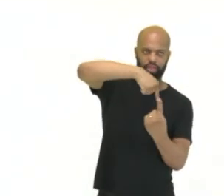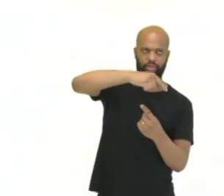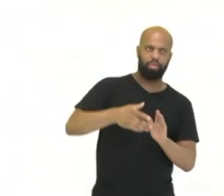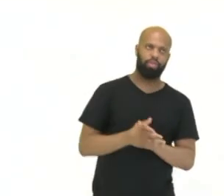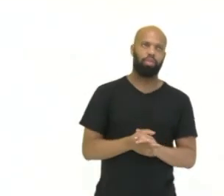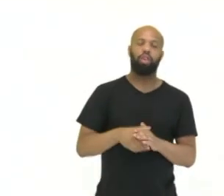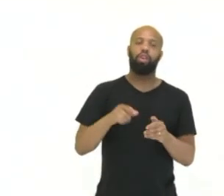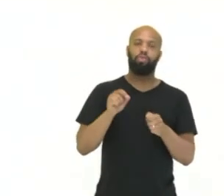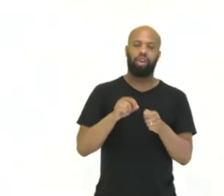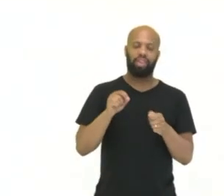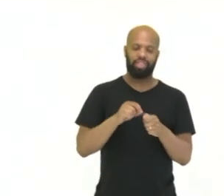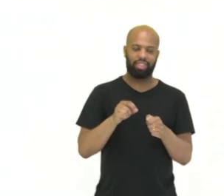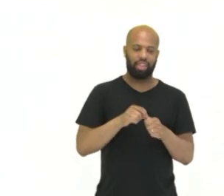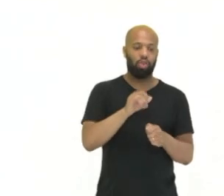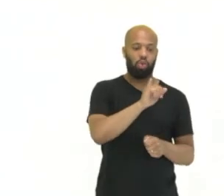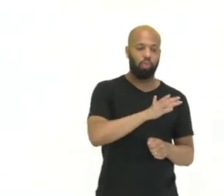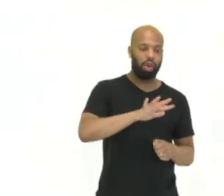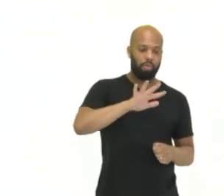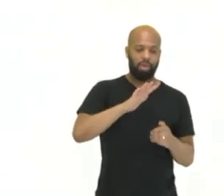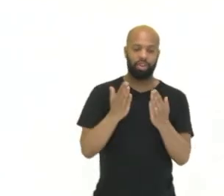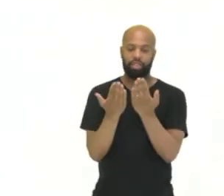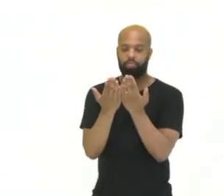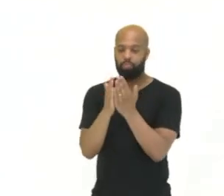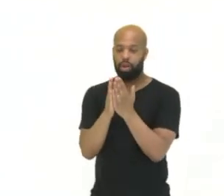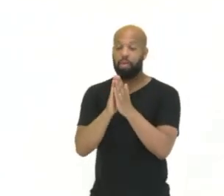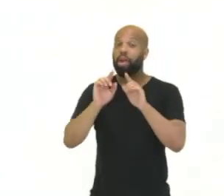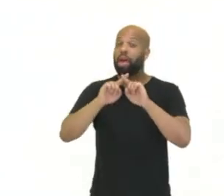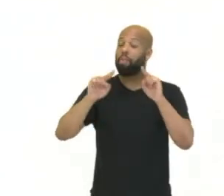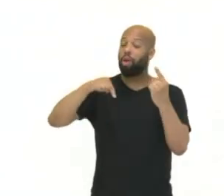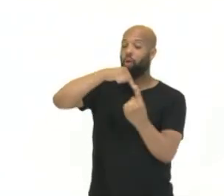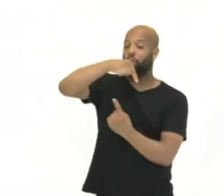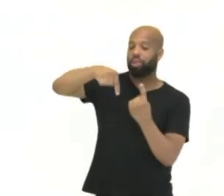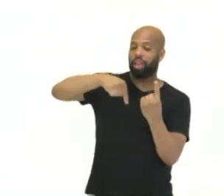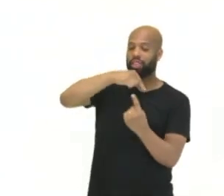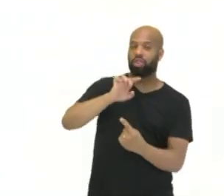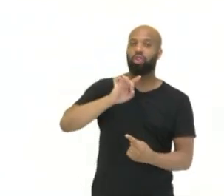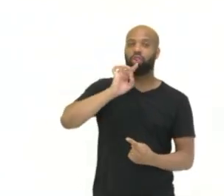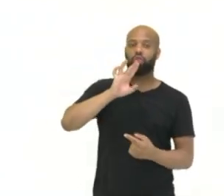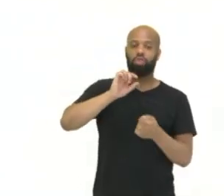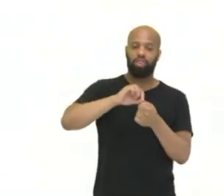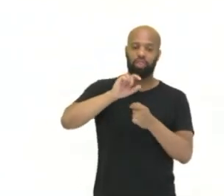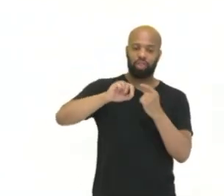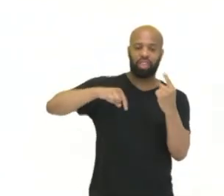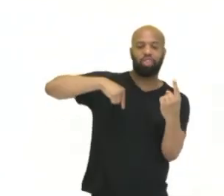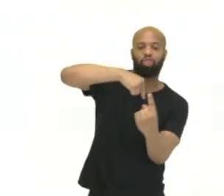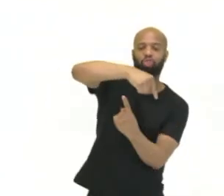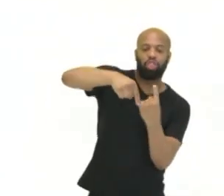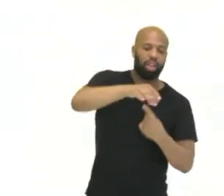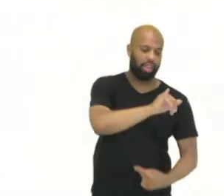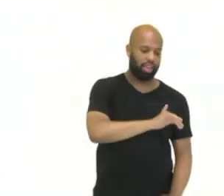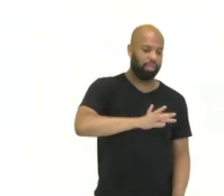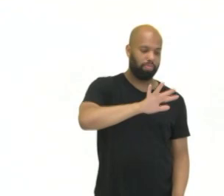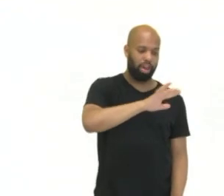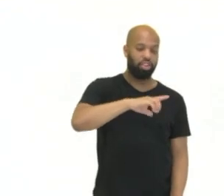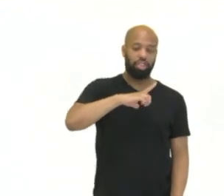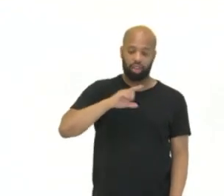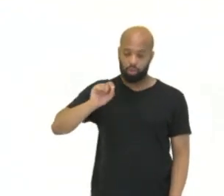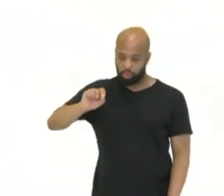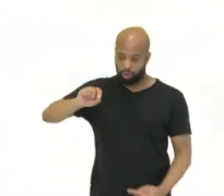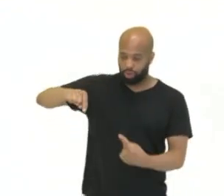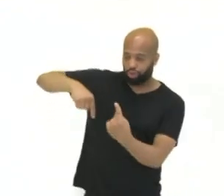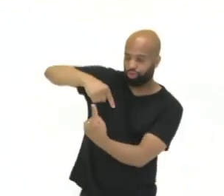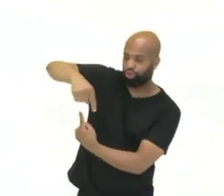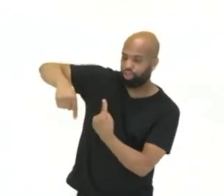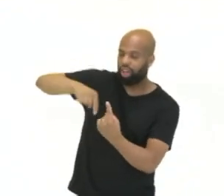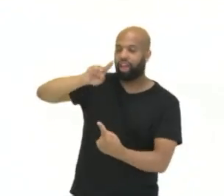Para criar um correspondente simétrico através da rotação, basta apenas girar a imagem original ao redor de um ponto, que